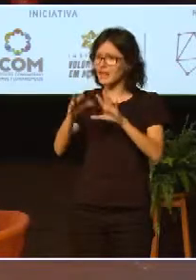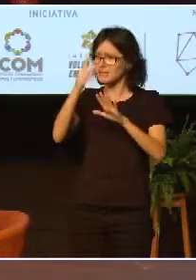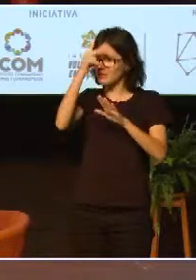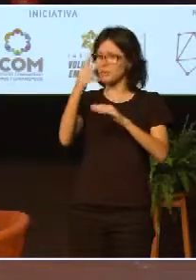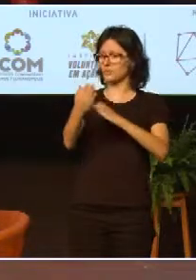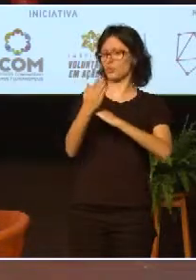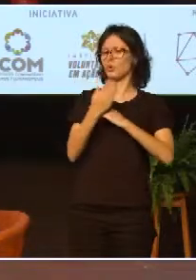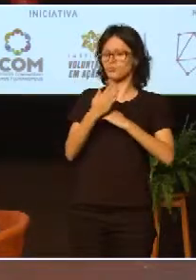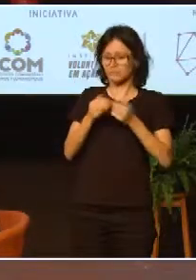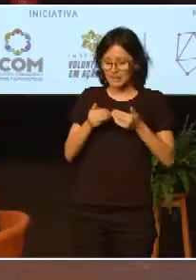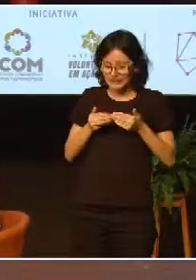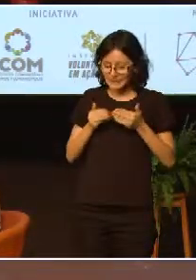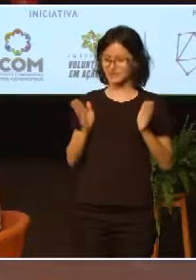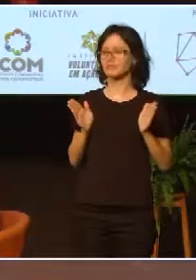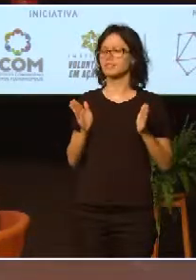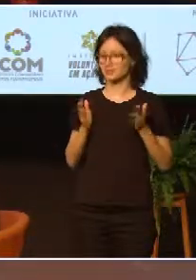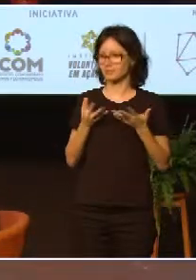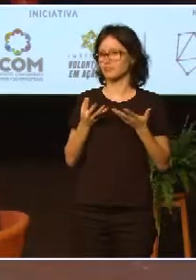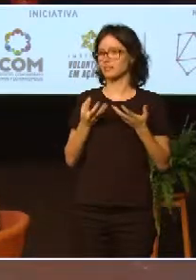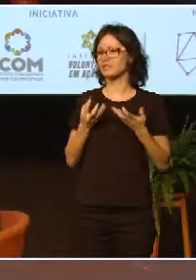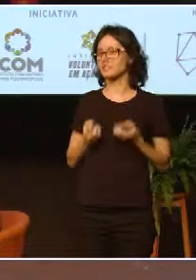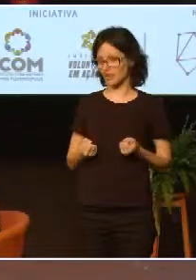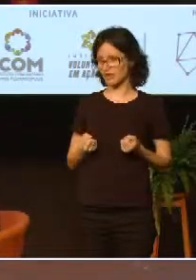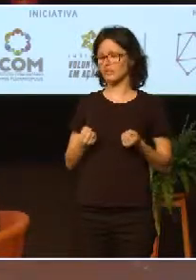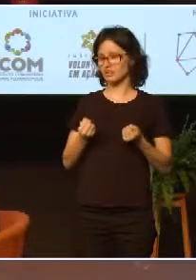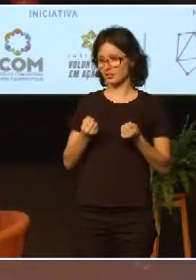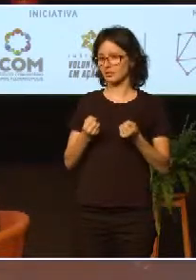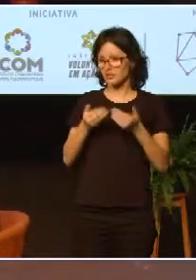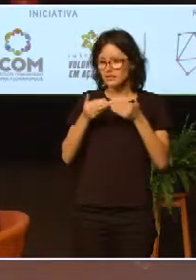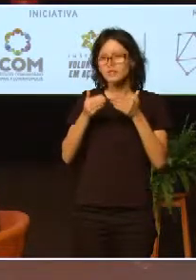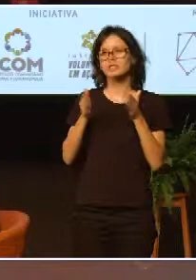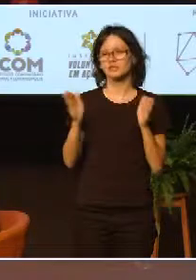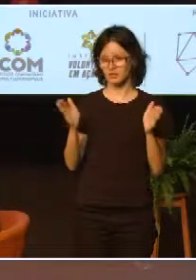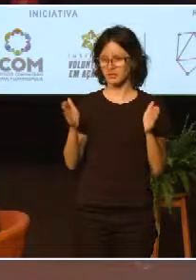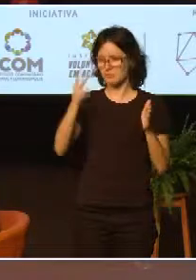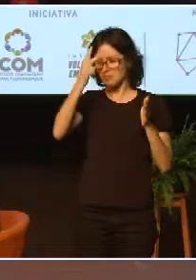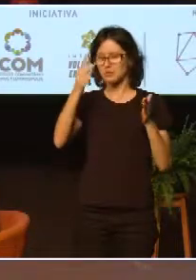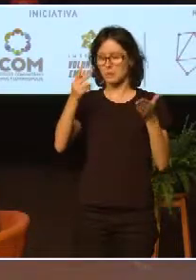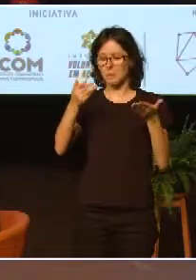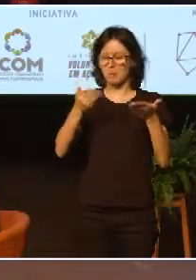se permita ser acolhido, se permita ser